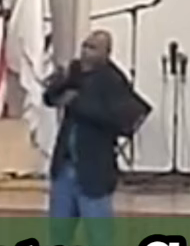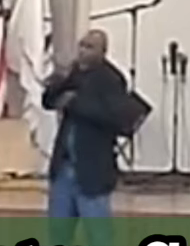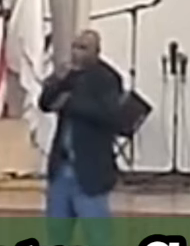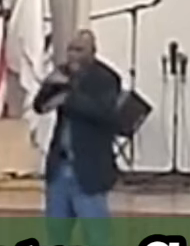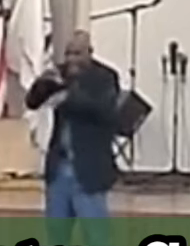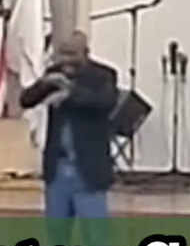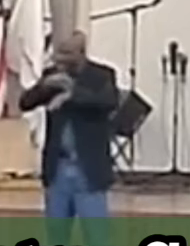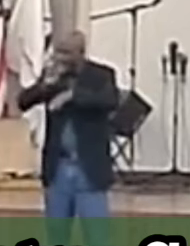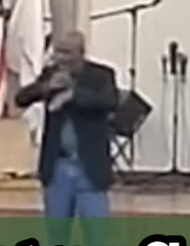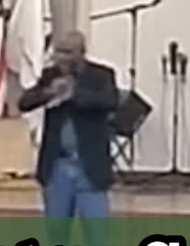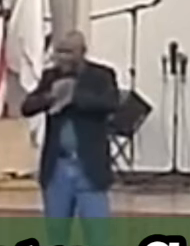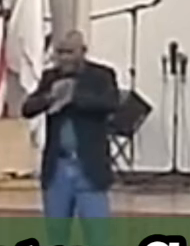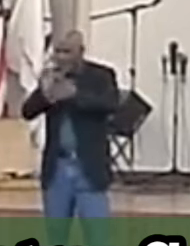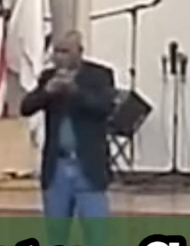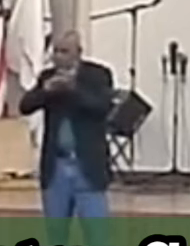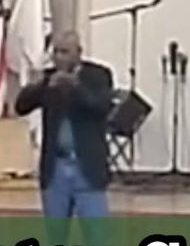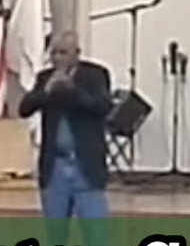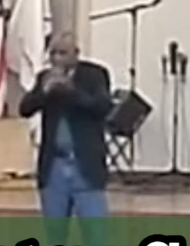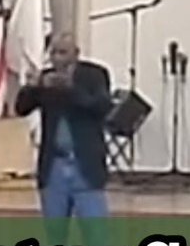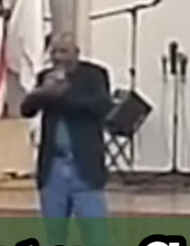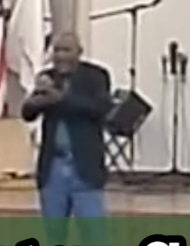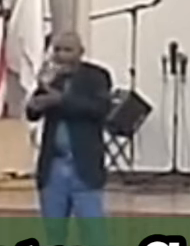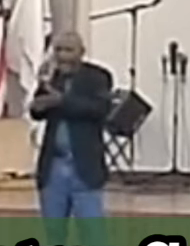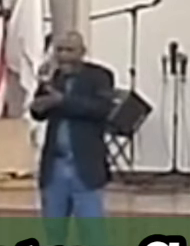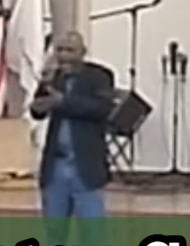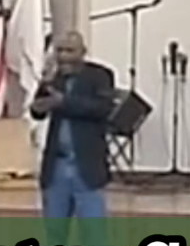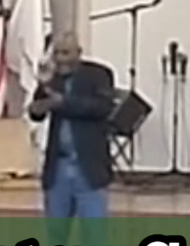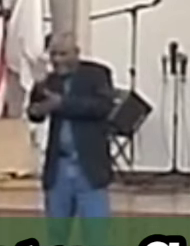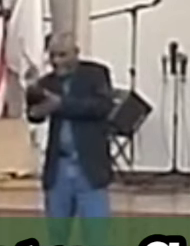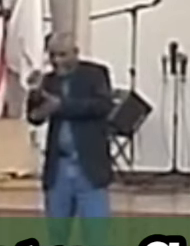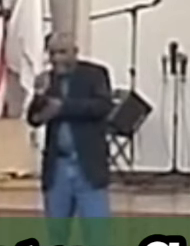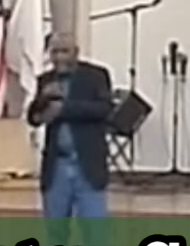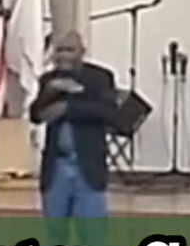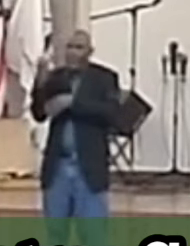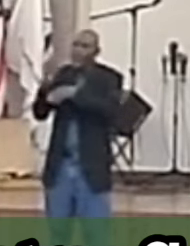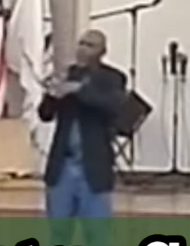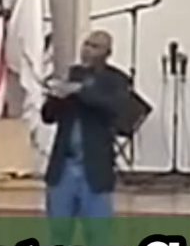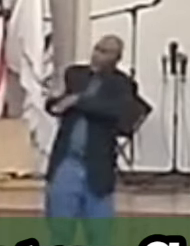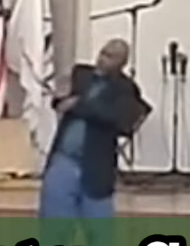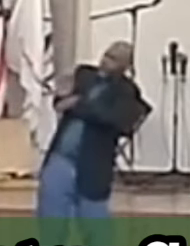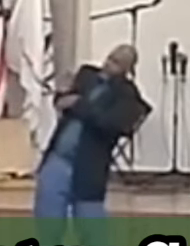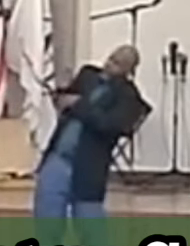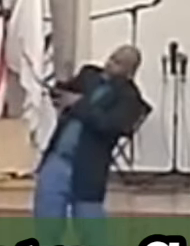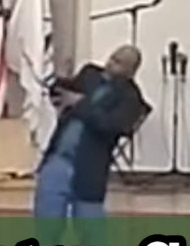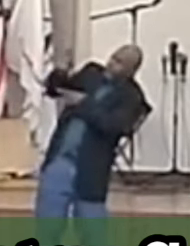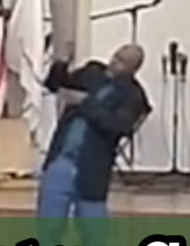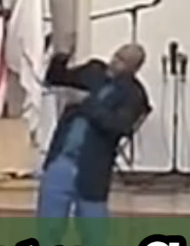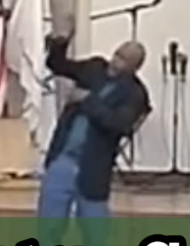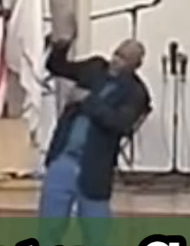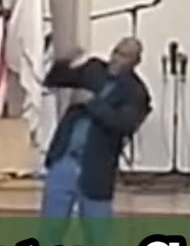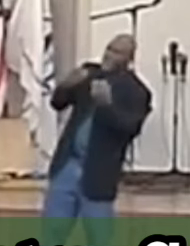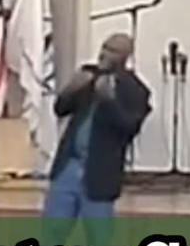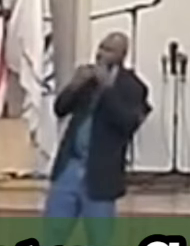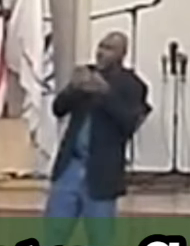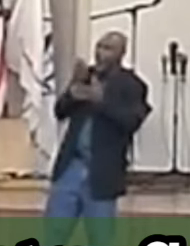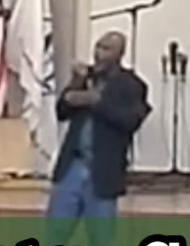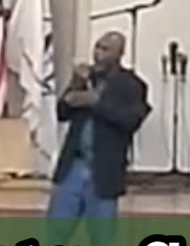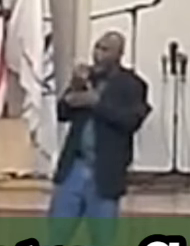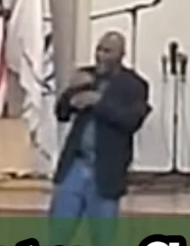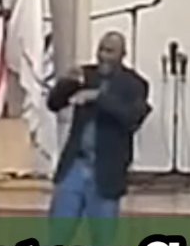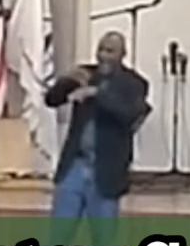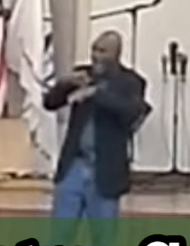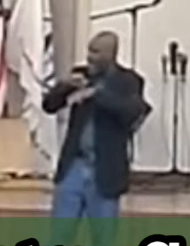urubu, ele é um arqui-inimigo. Ela vai voando, vai morrendo, e ela chega lá em cima e ninguém come osso de águia. Você vê na rua